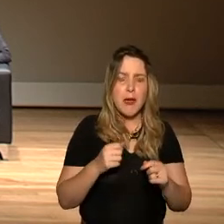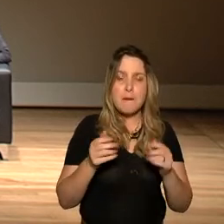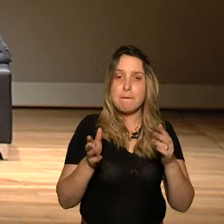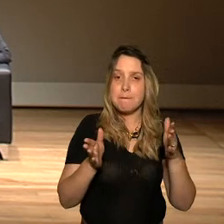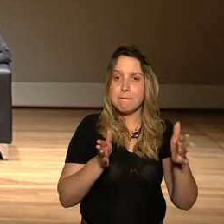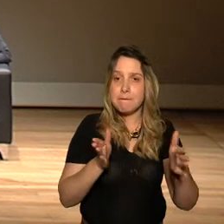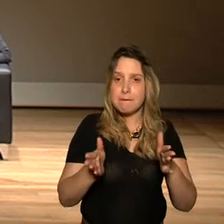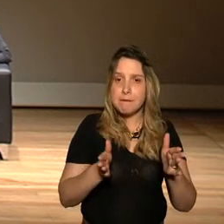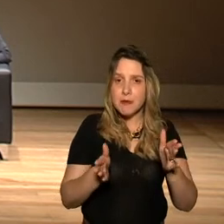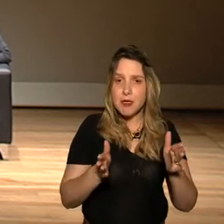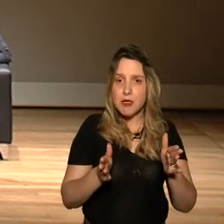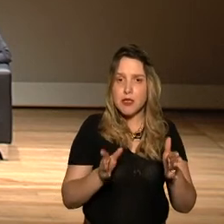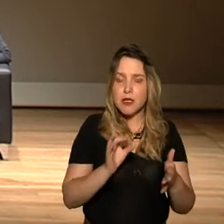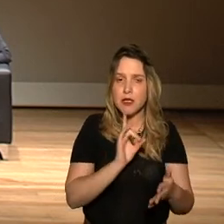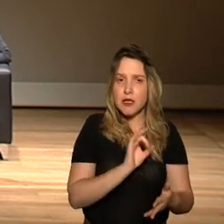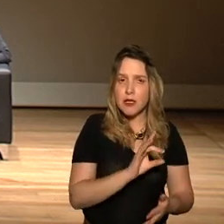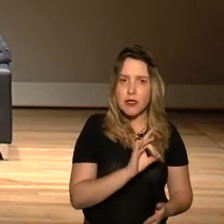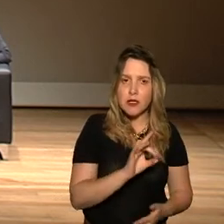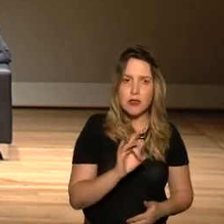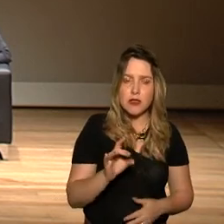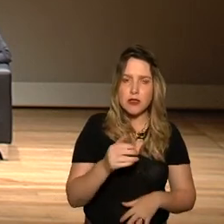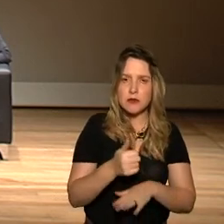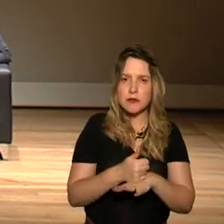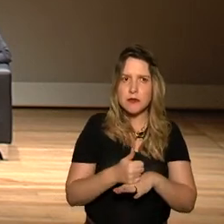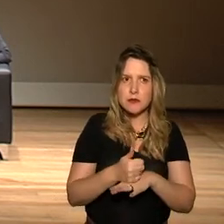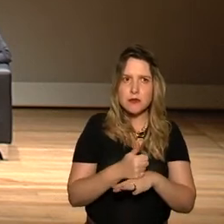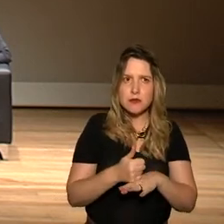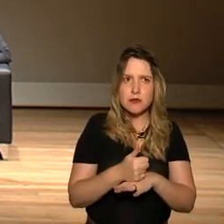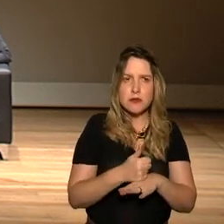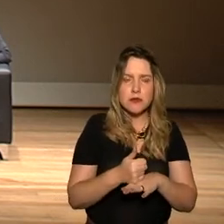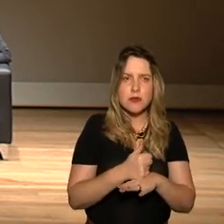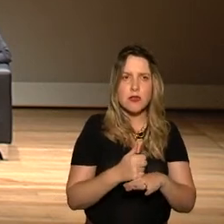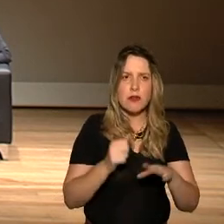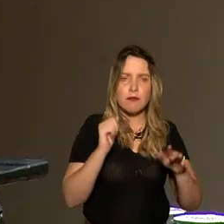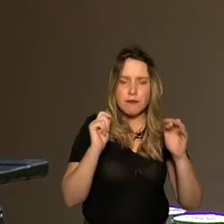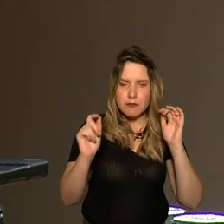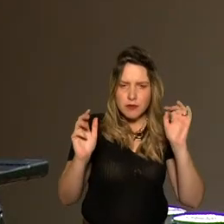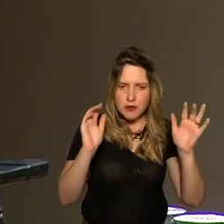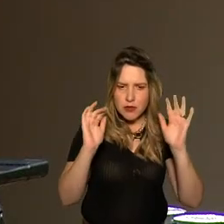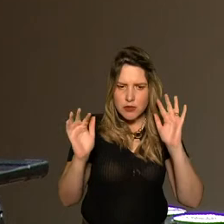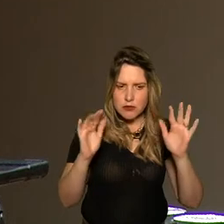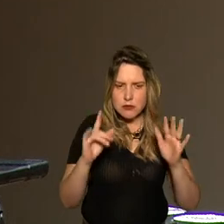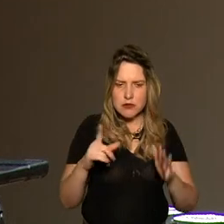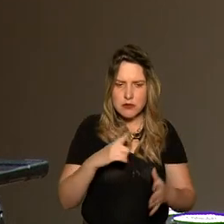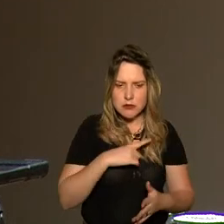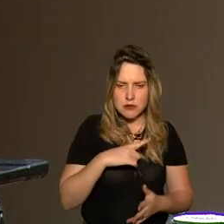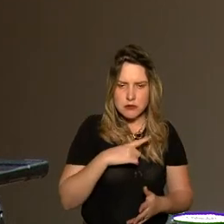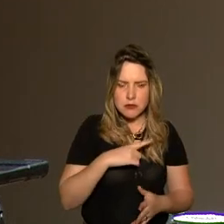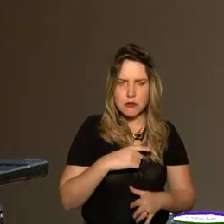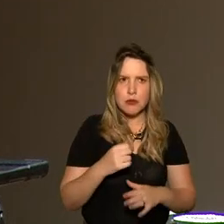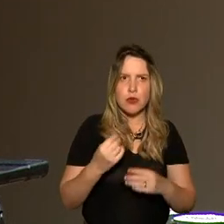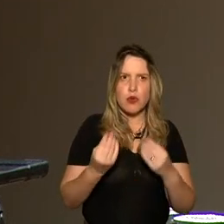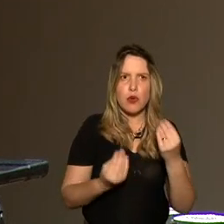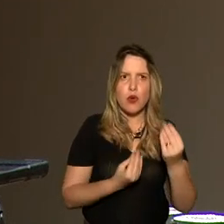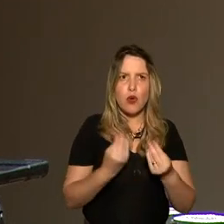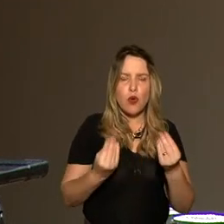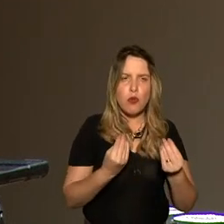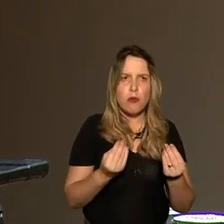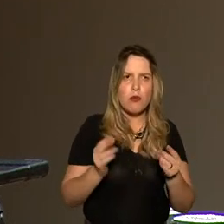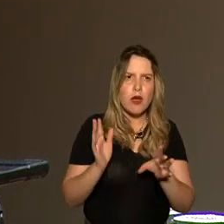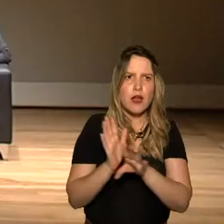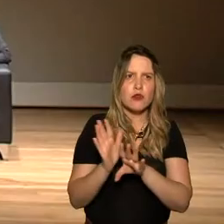eu tenho que buscar aquele canal só que são muitos canais para eu estar acompanhando né não é não são meia dúzia não é Globo SBT recorde assim são muitos canais